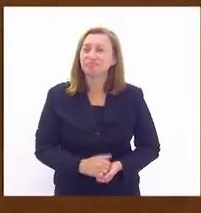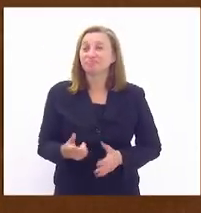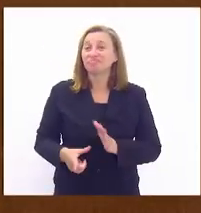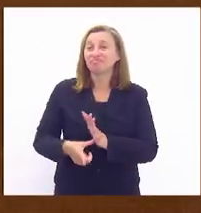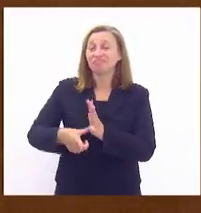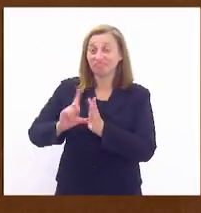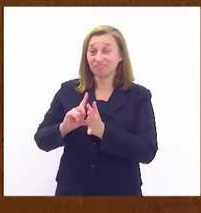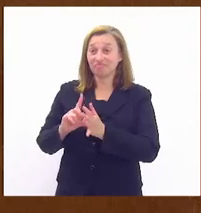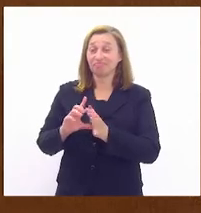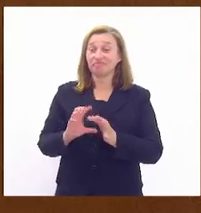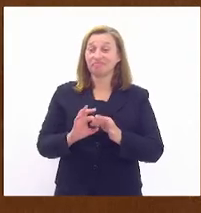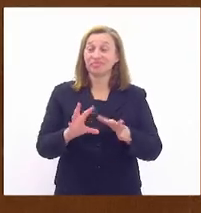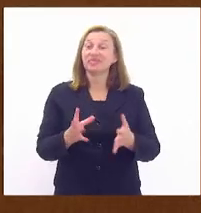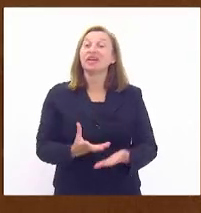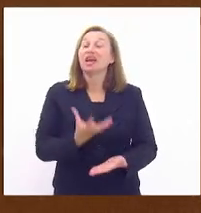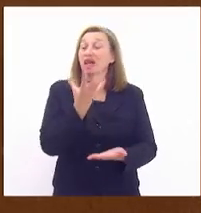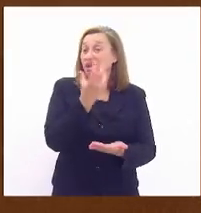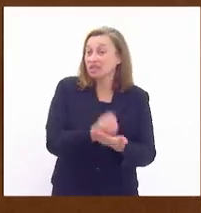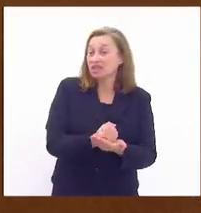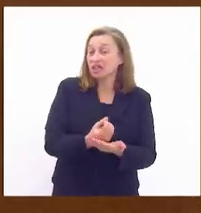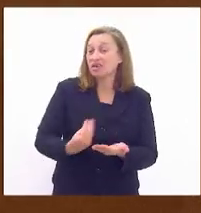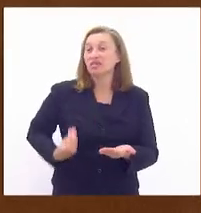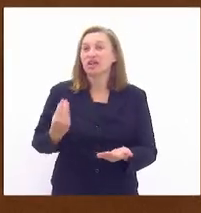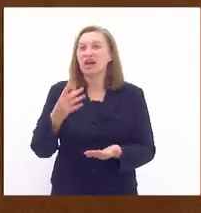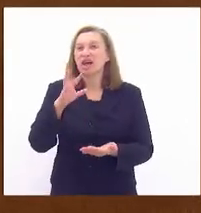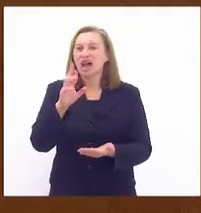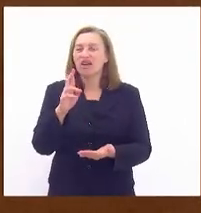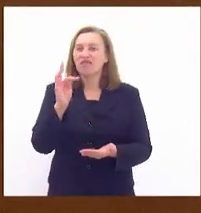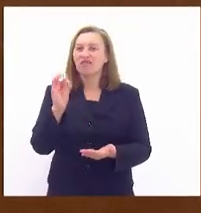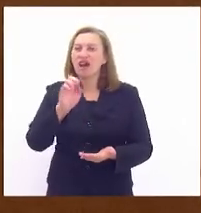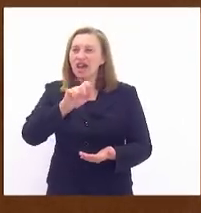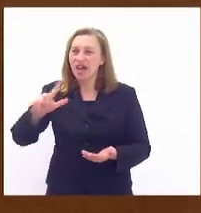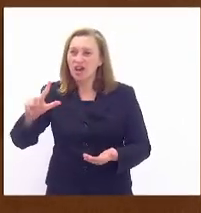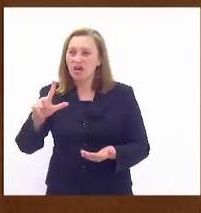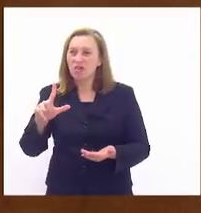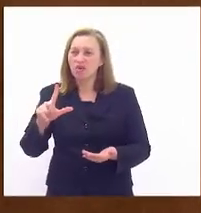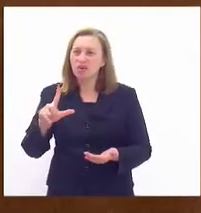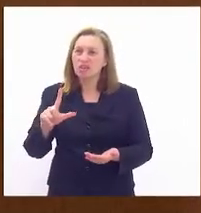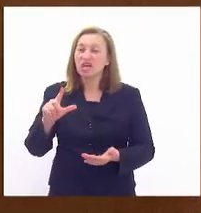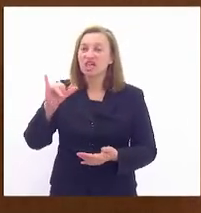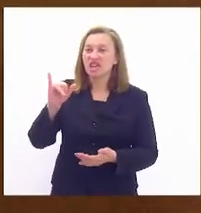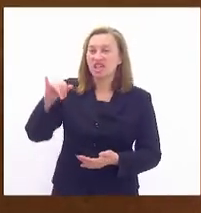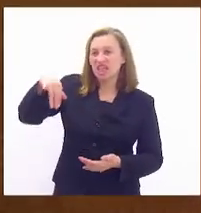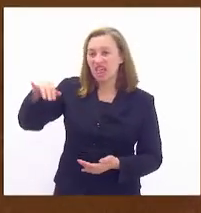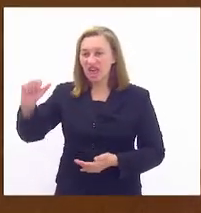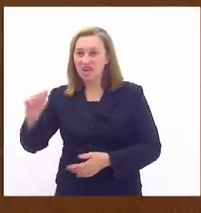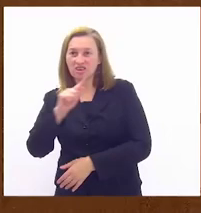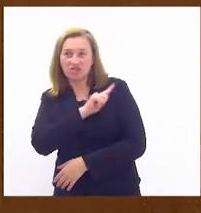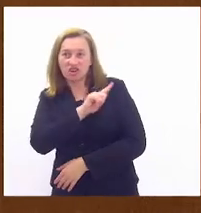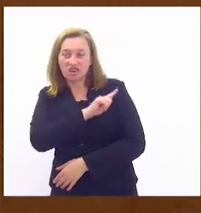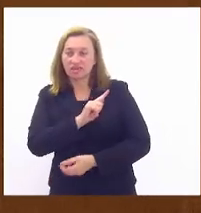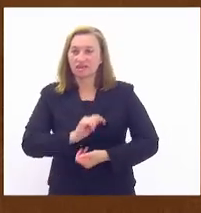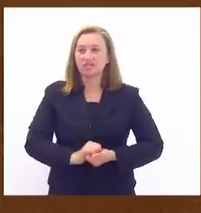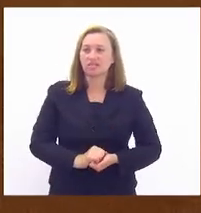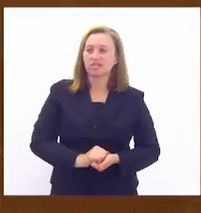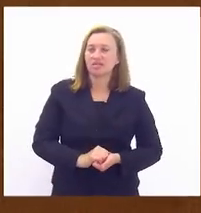passar a palavra, registrar a presença do Rafael Campos, do INEA, gerente do INEA.